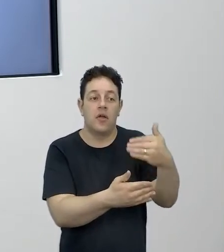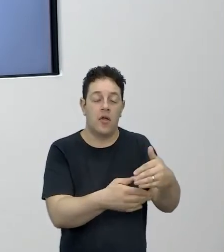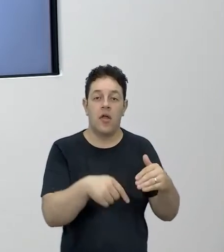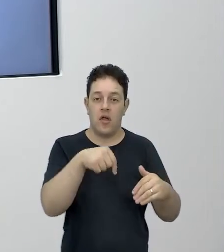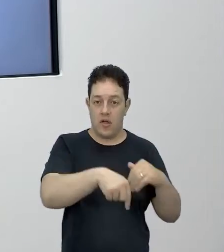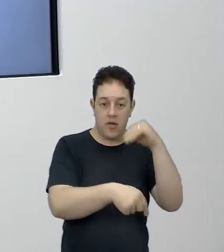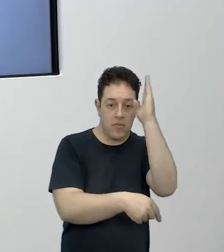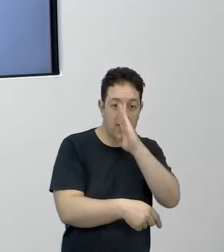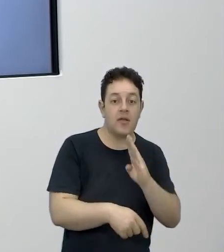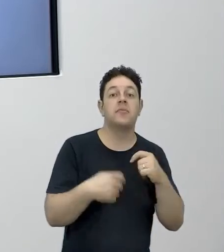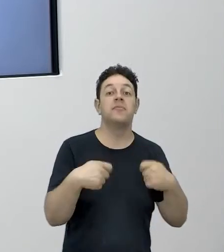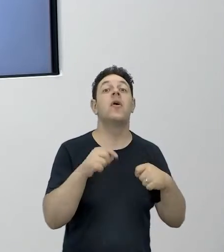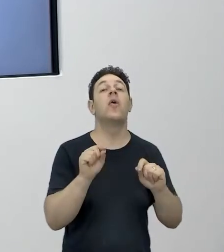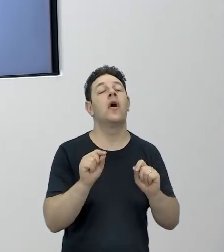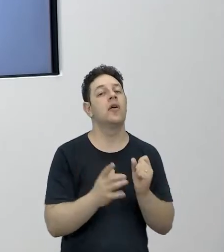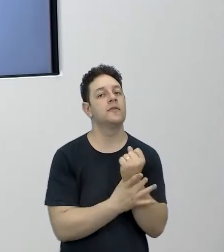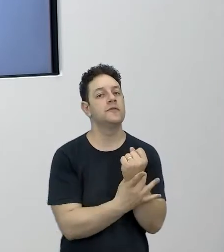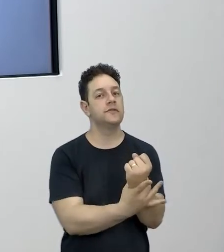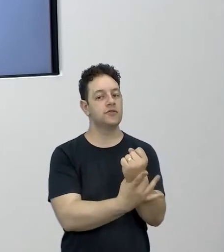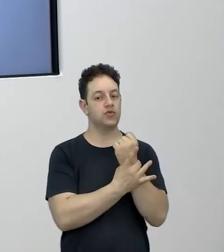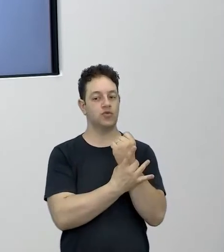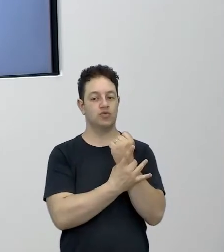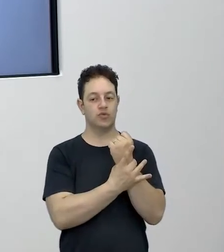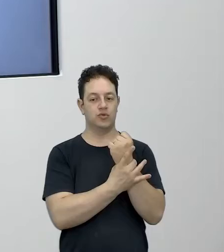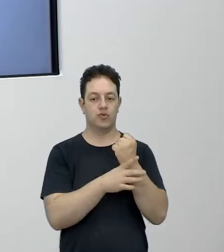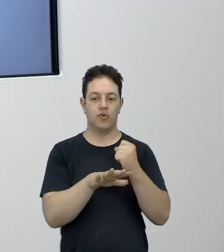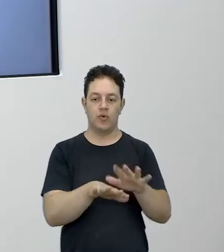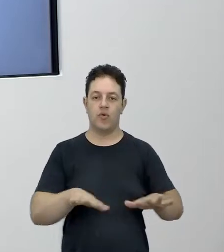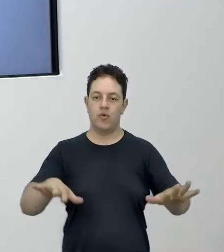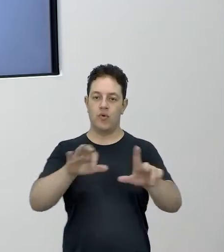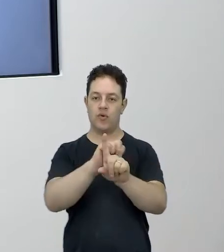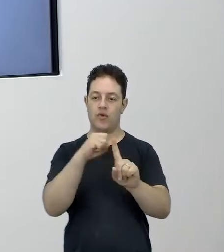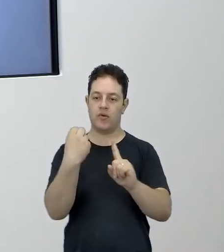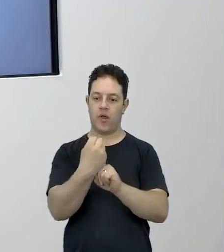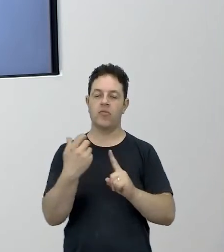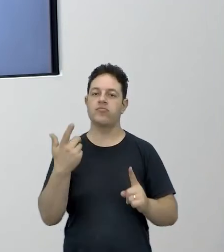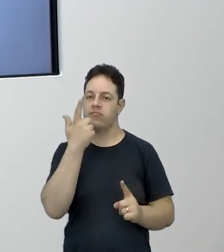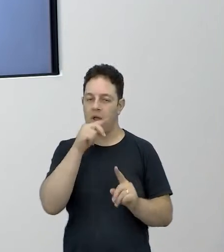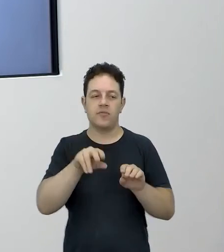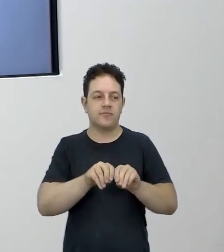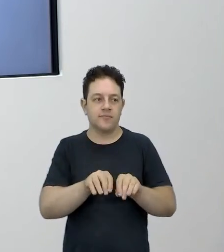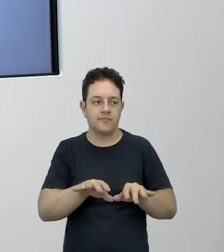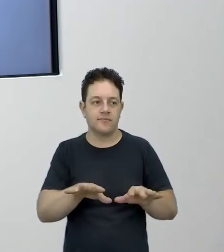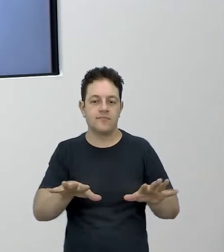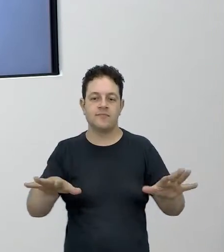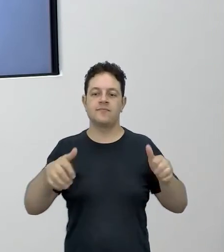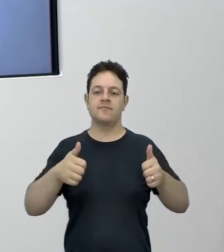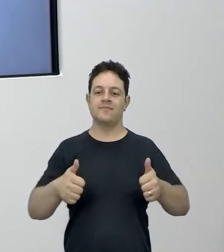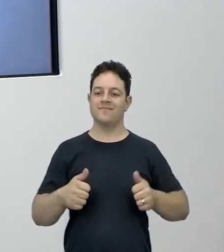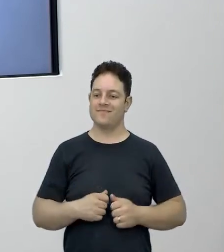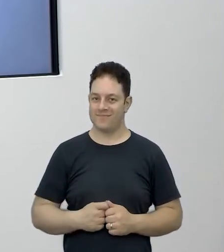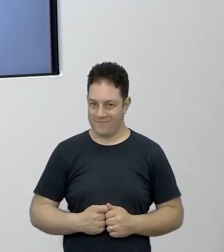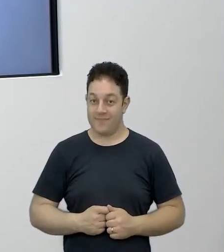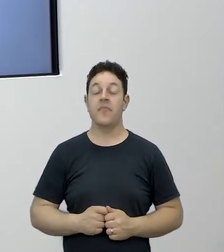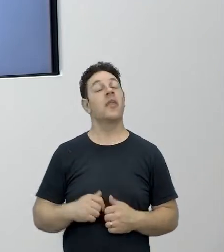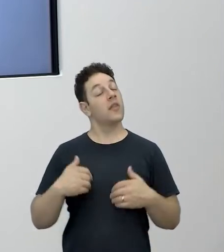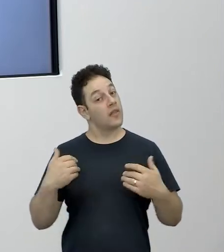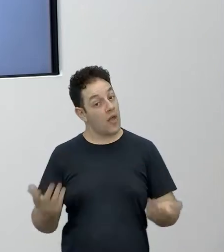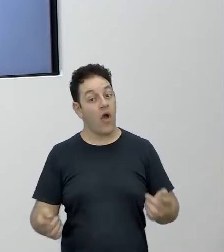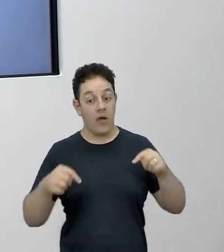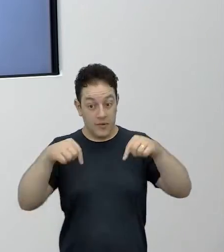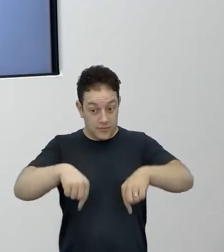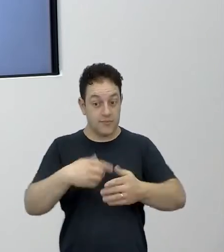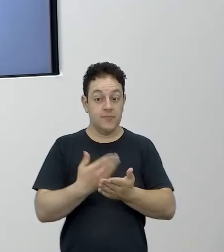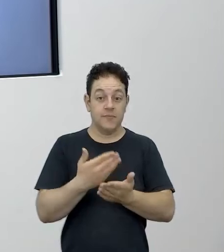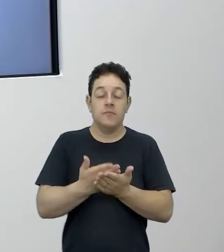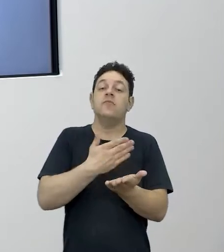de seguridade social para se estabelecer. Portanto, o nosso ponto de partida nessa